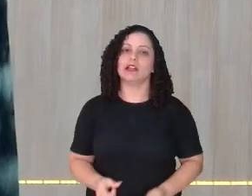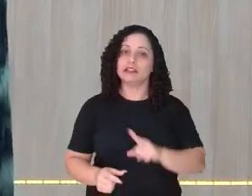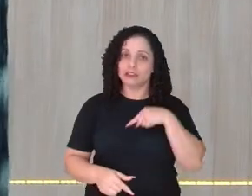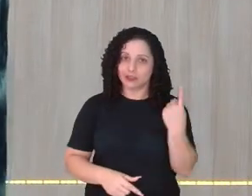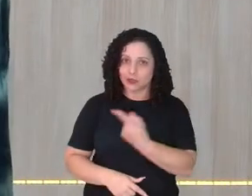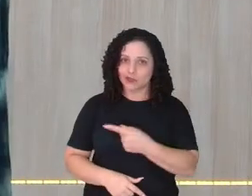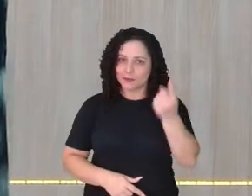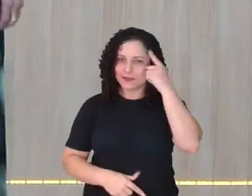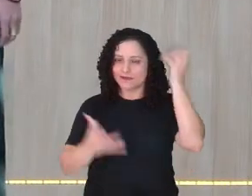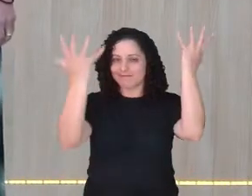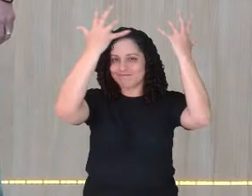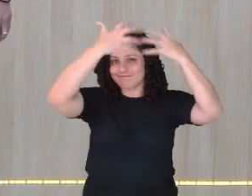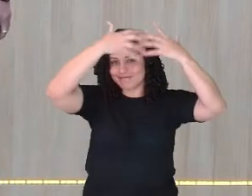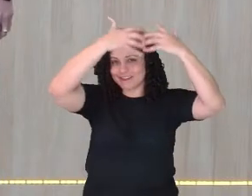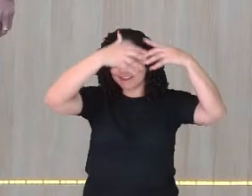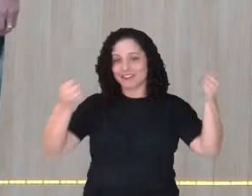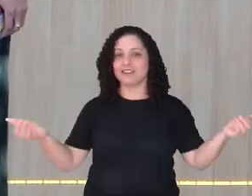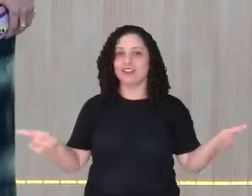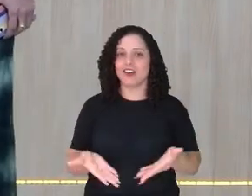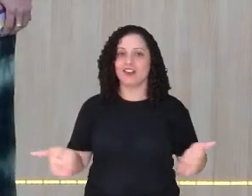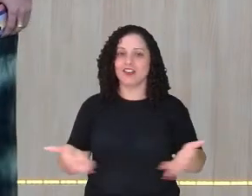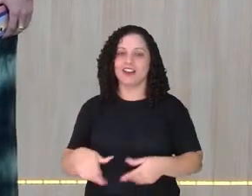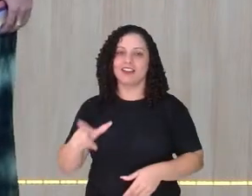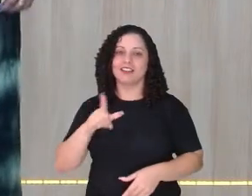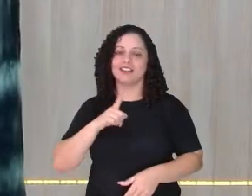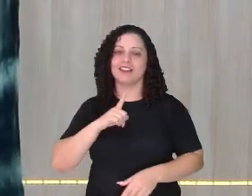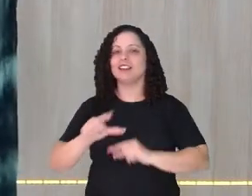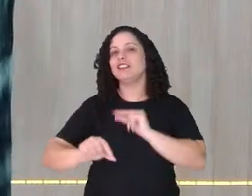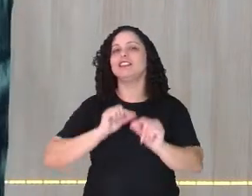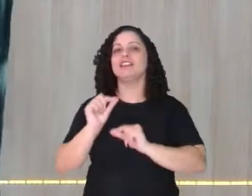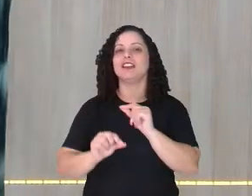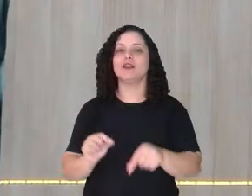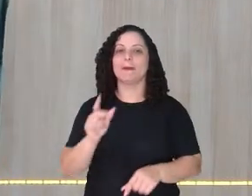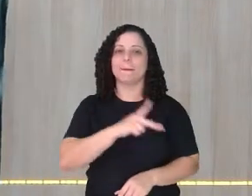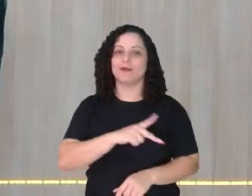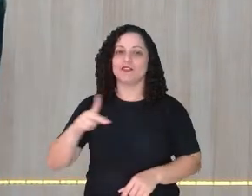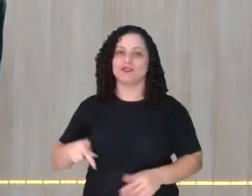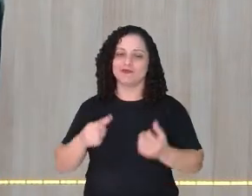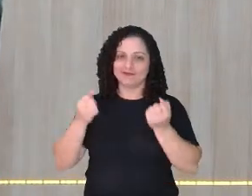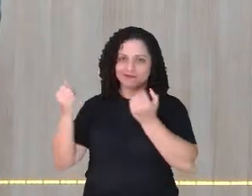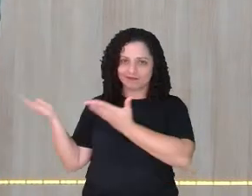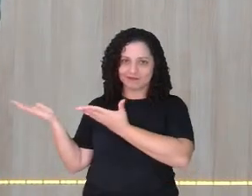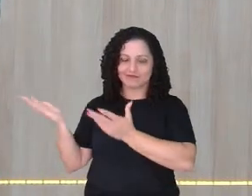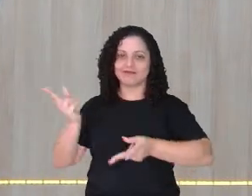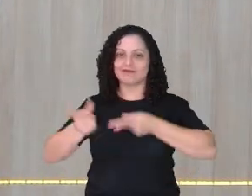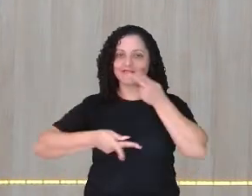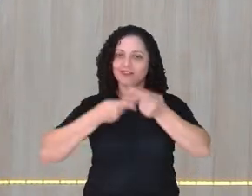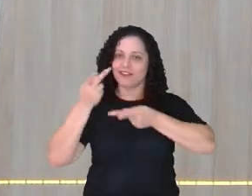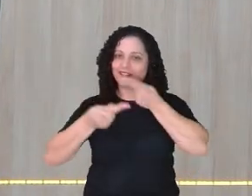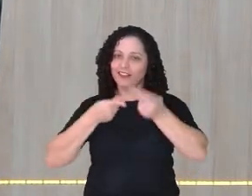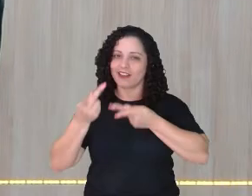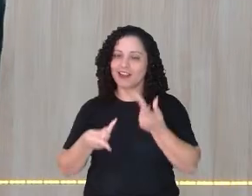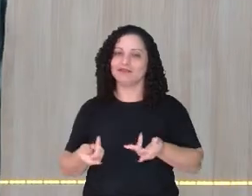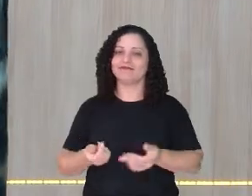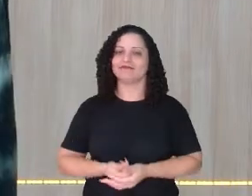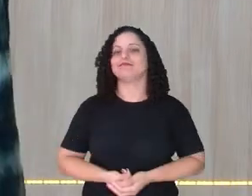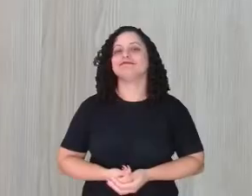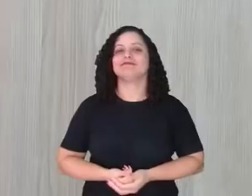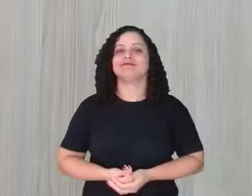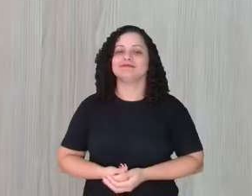sobre, ok? Eu vou deixando agora a palavra para o professor Armando para que ele se despeça de